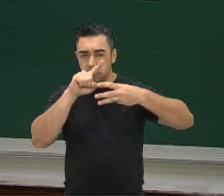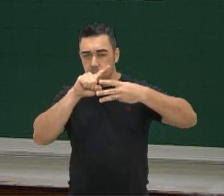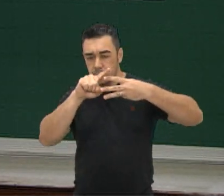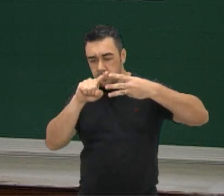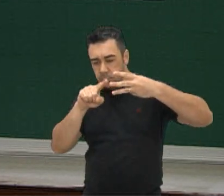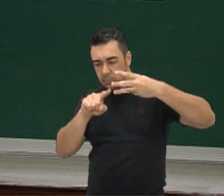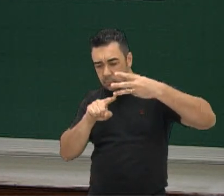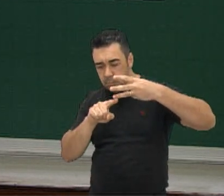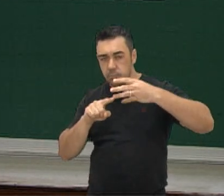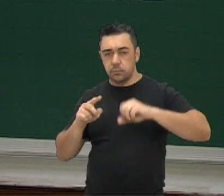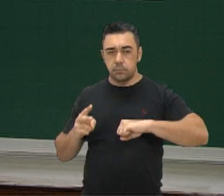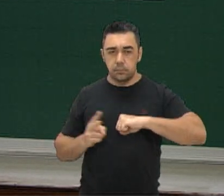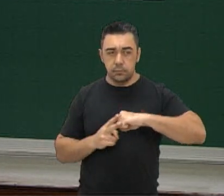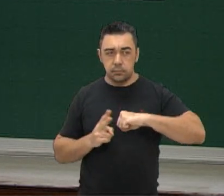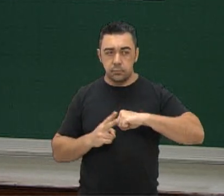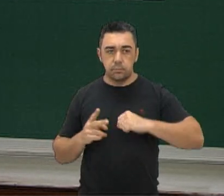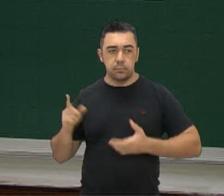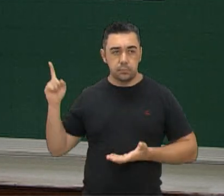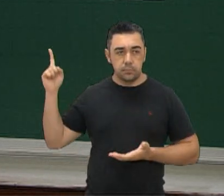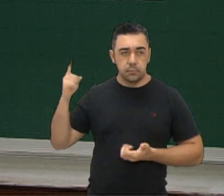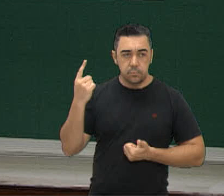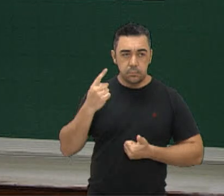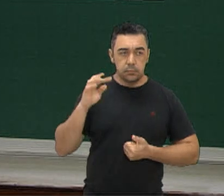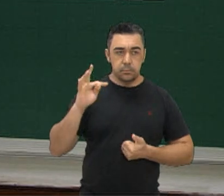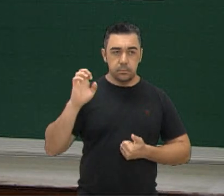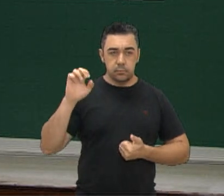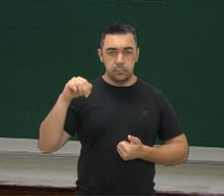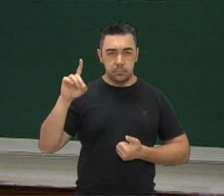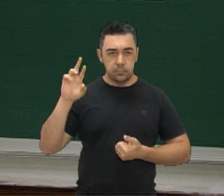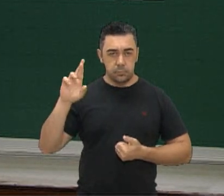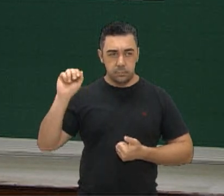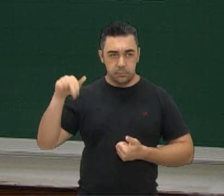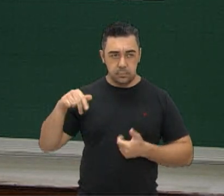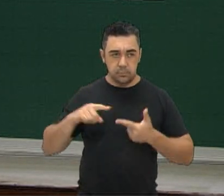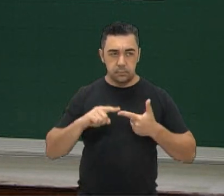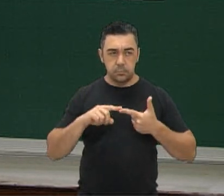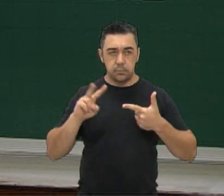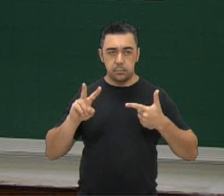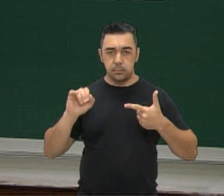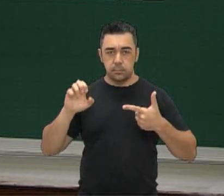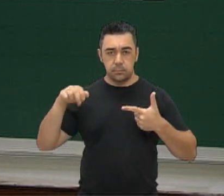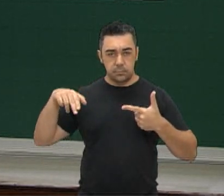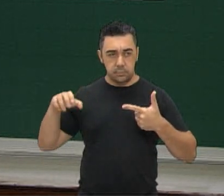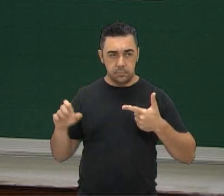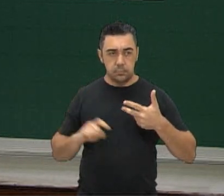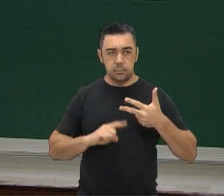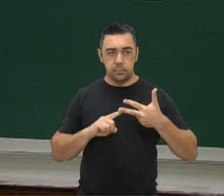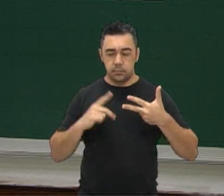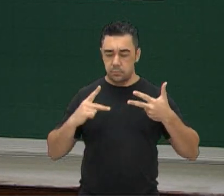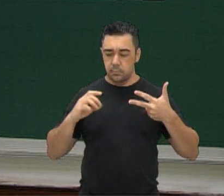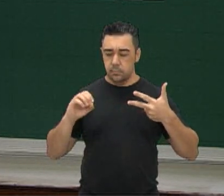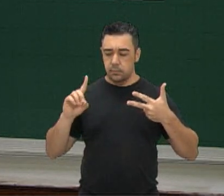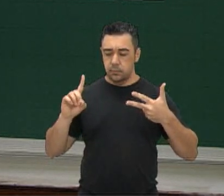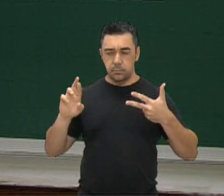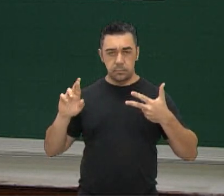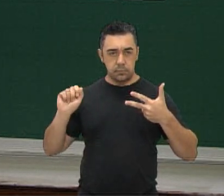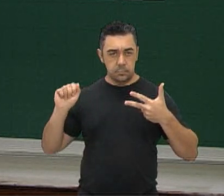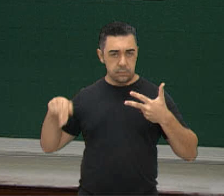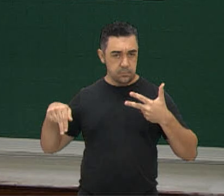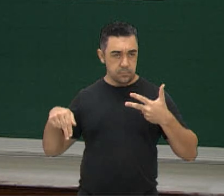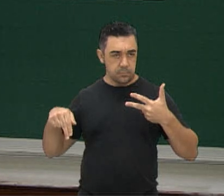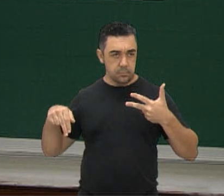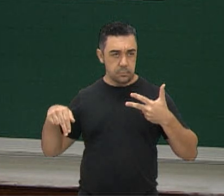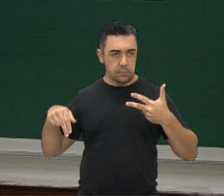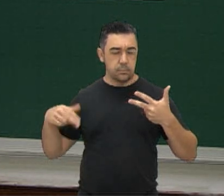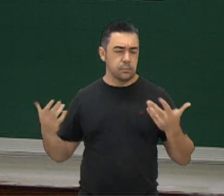aí, né? O verbo tendrán na primeira frase, o verbo viene na segunda frase e o verbo podrán na terceira frase.